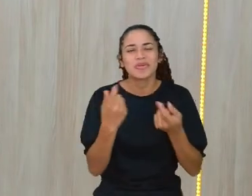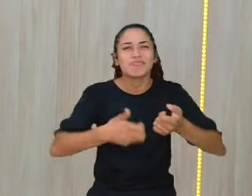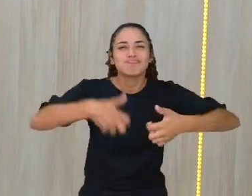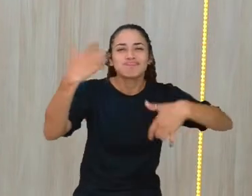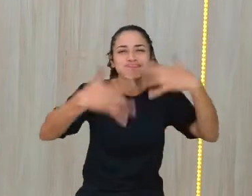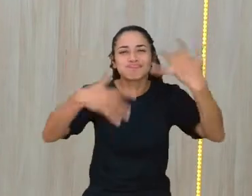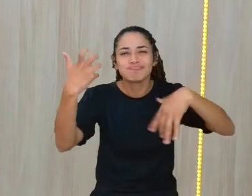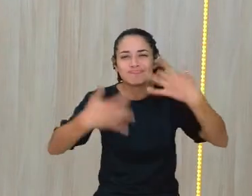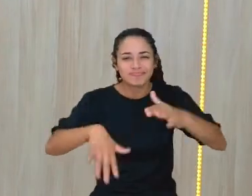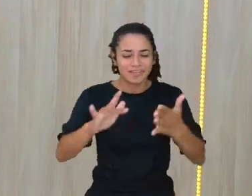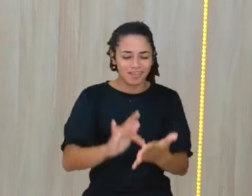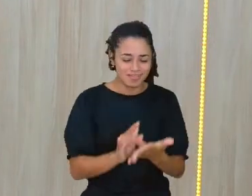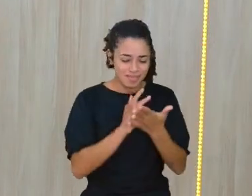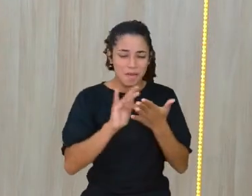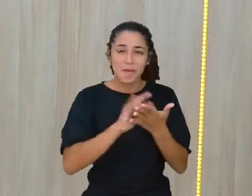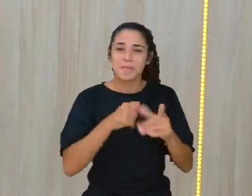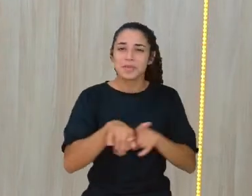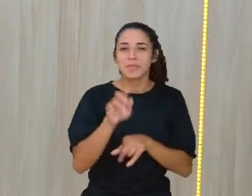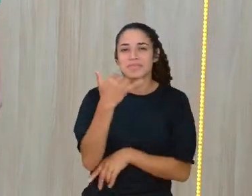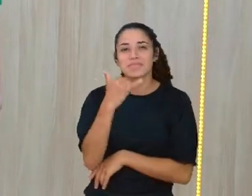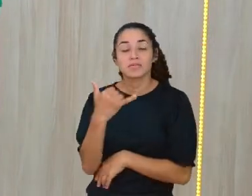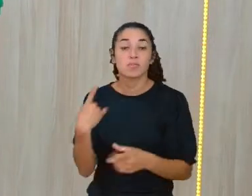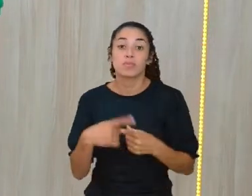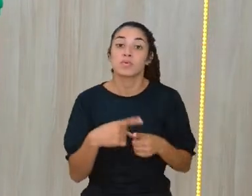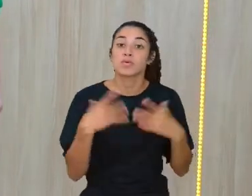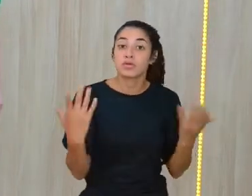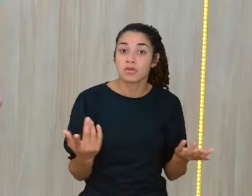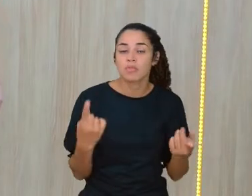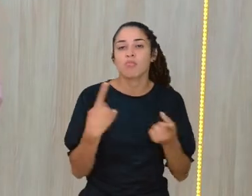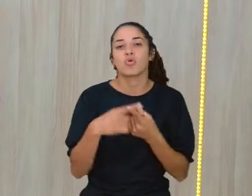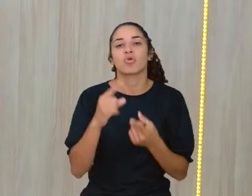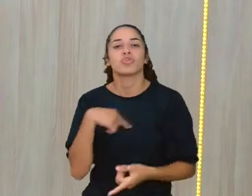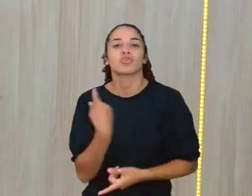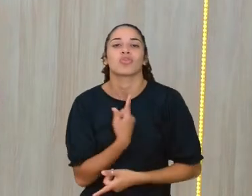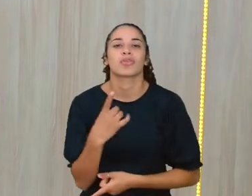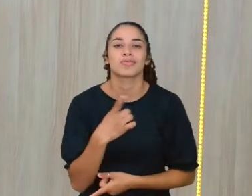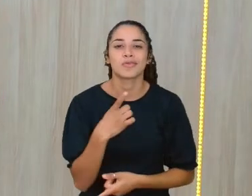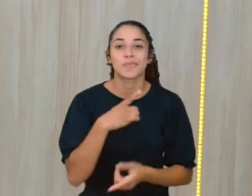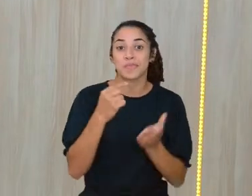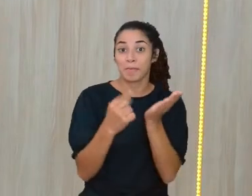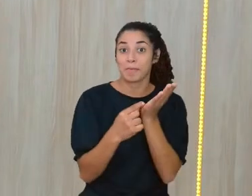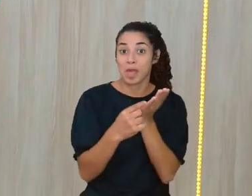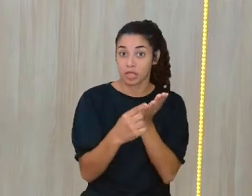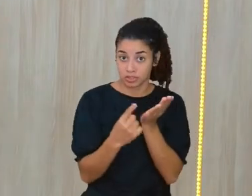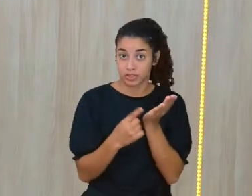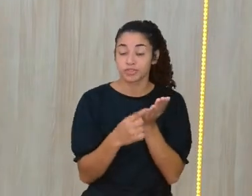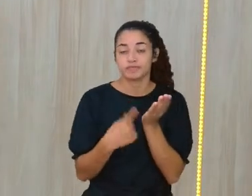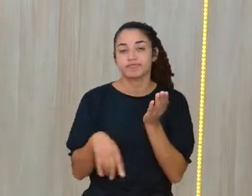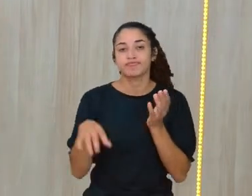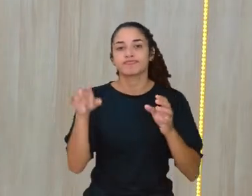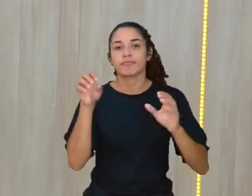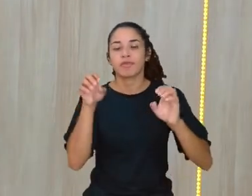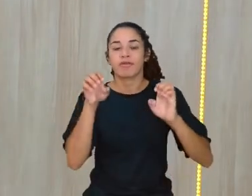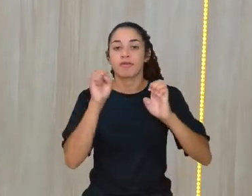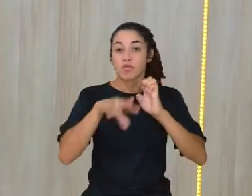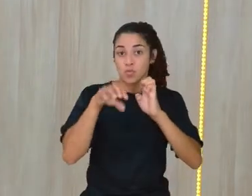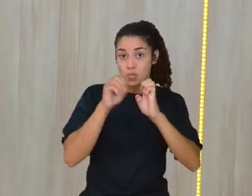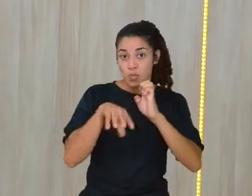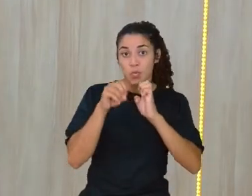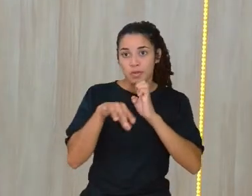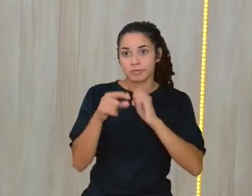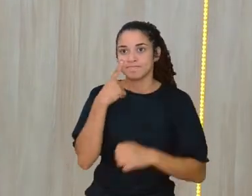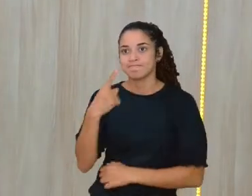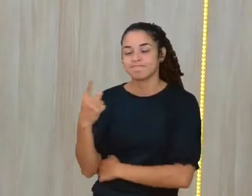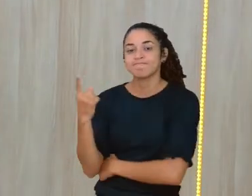do tablet e do celular? Porque nós temos o aplicativo do Educa Recife, que os meninos vão